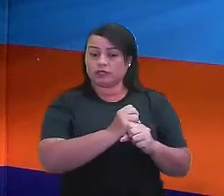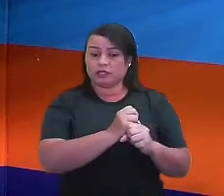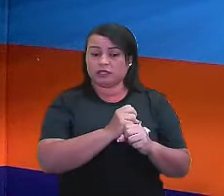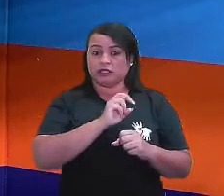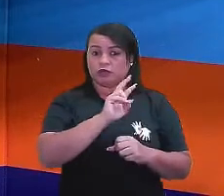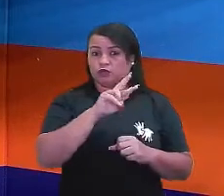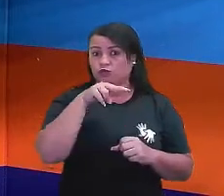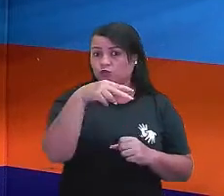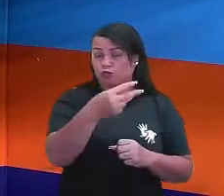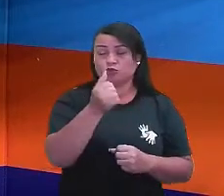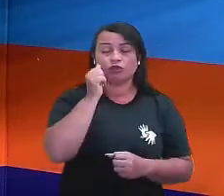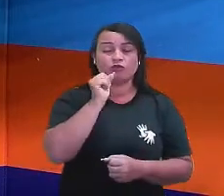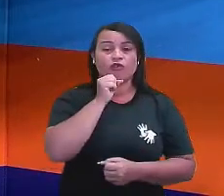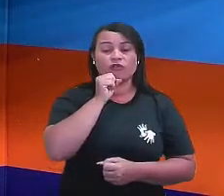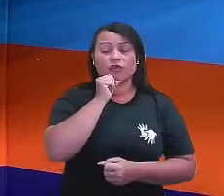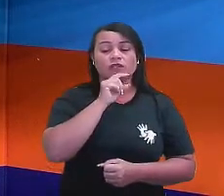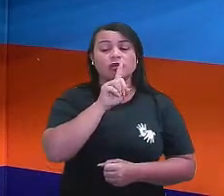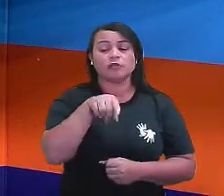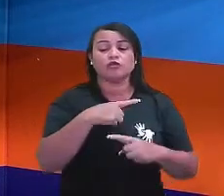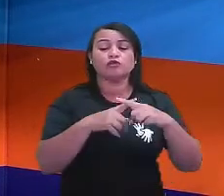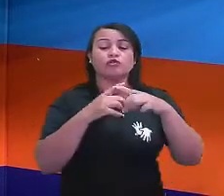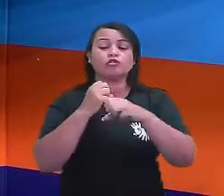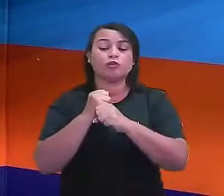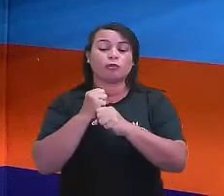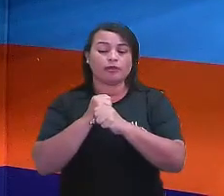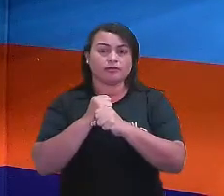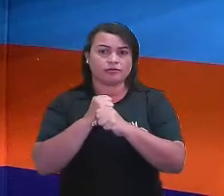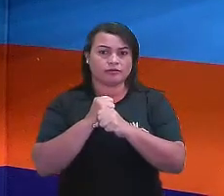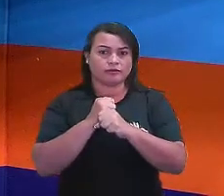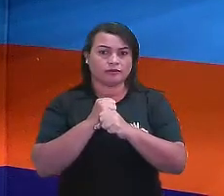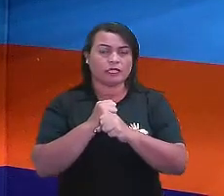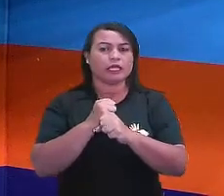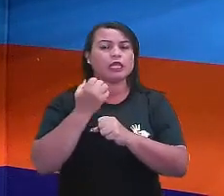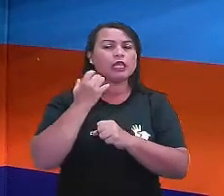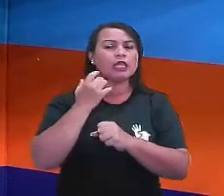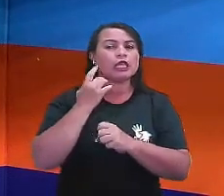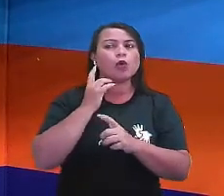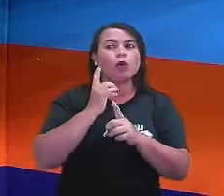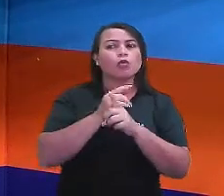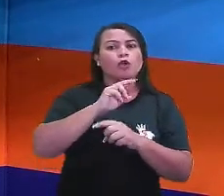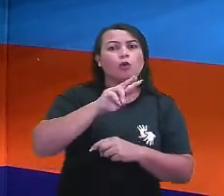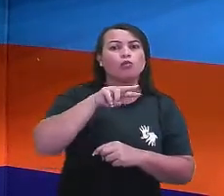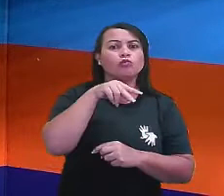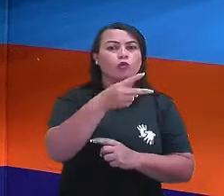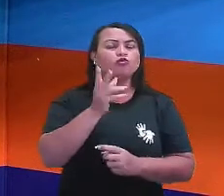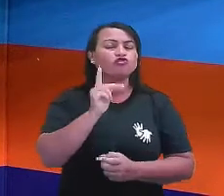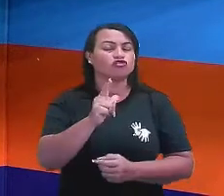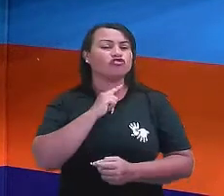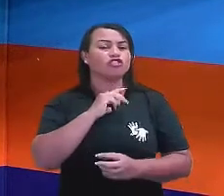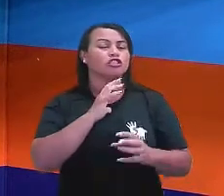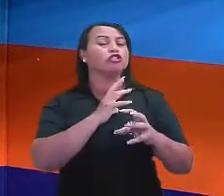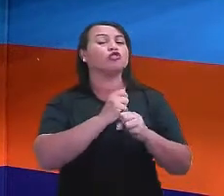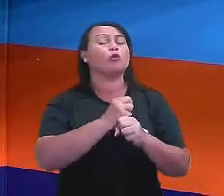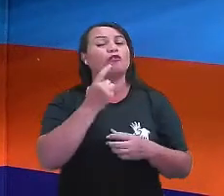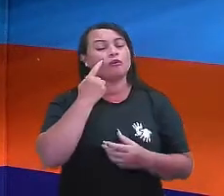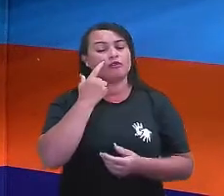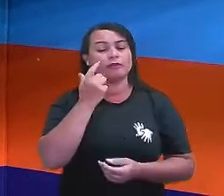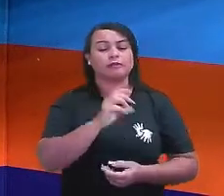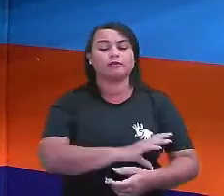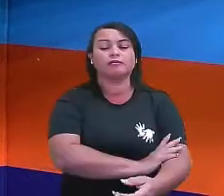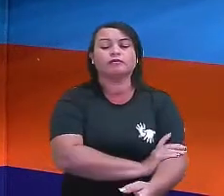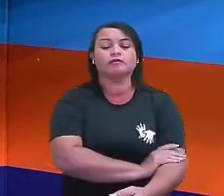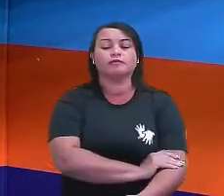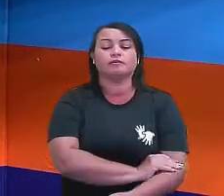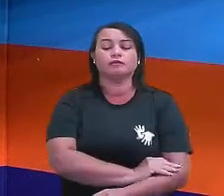que a vovó fez. E depois, eu vou somar a quantia que eu achei com o dobro com a quantia que eu já tinha. Então, vamos lá.